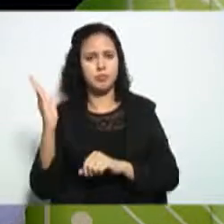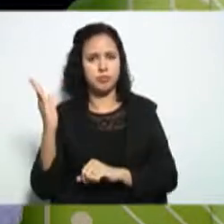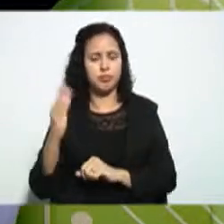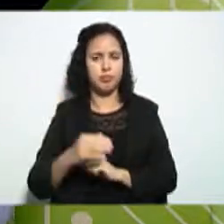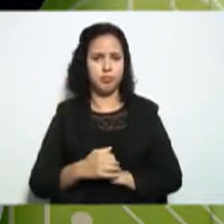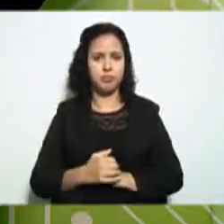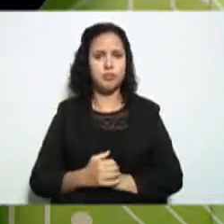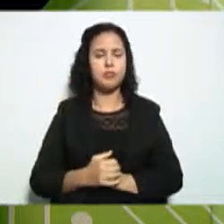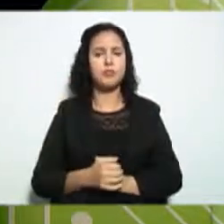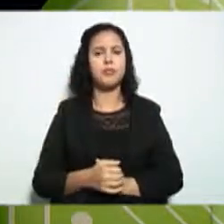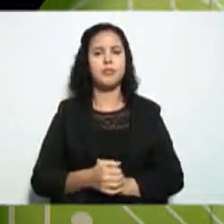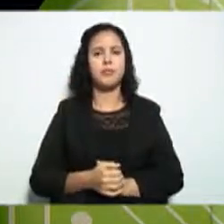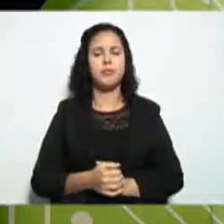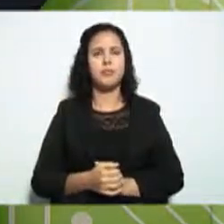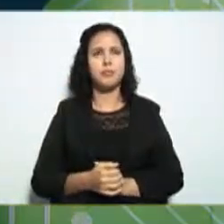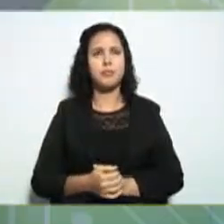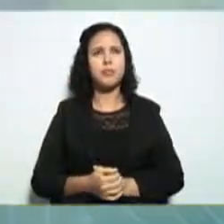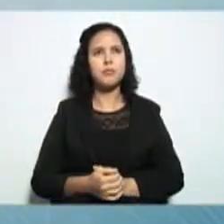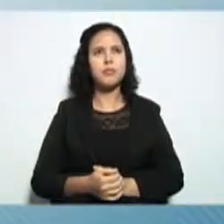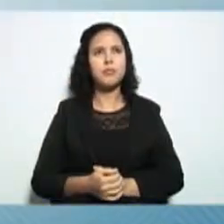bem?